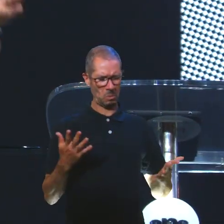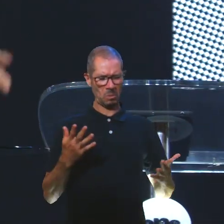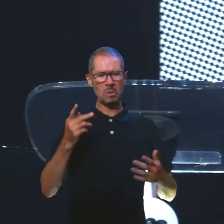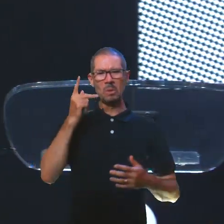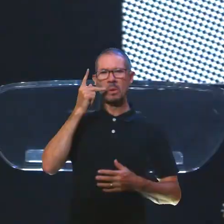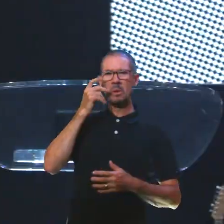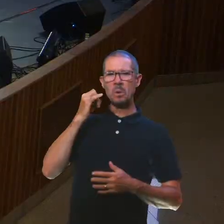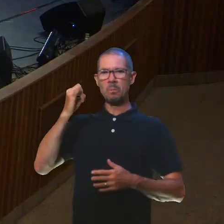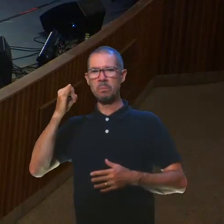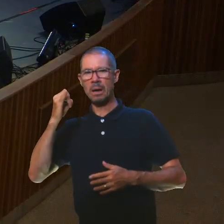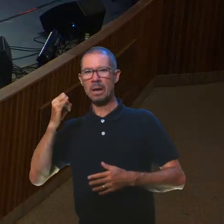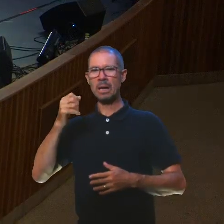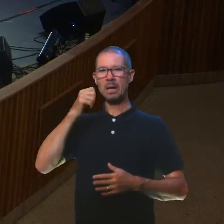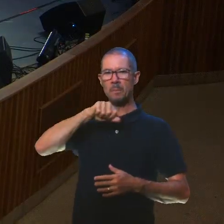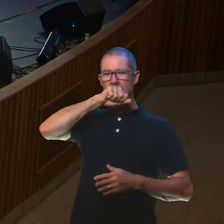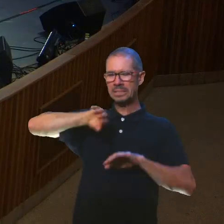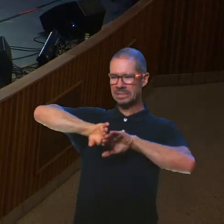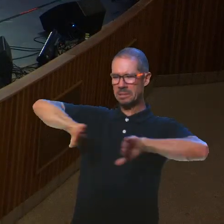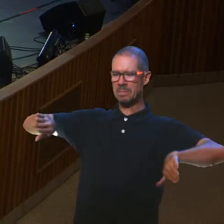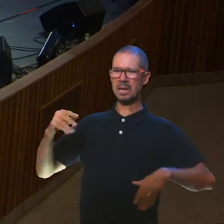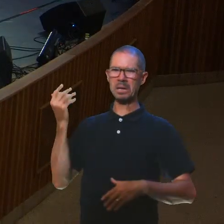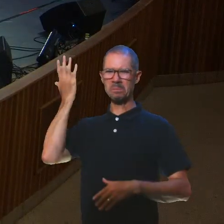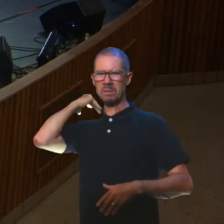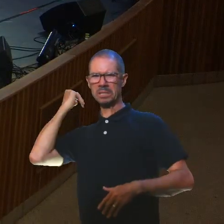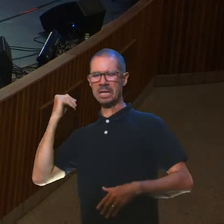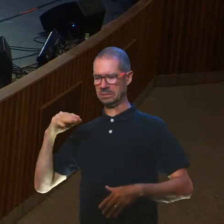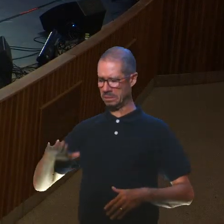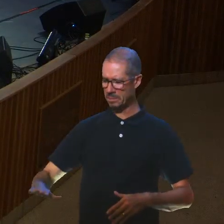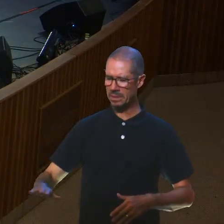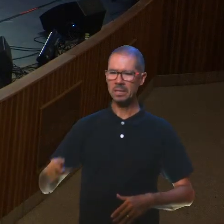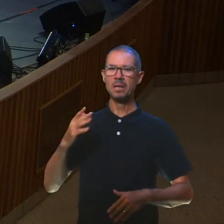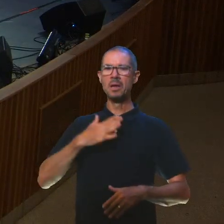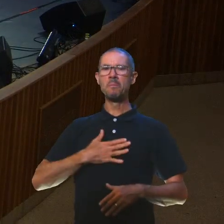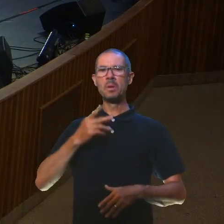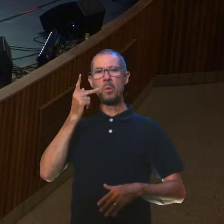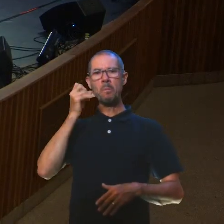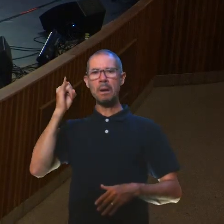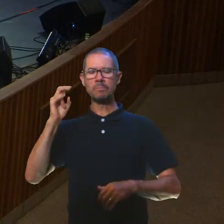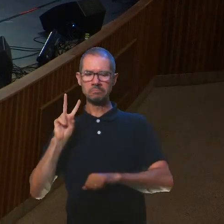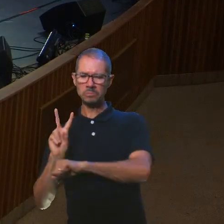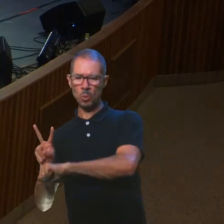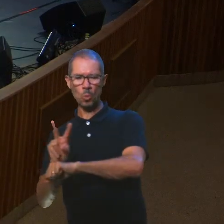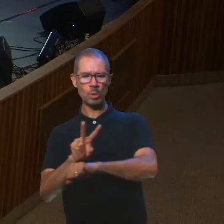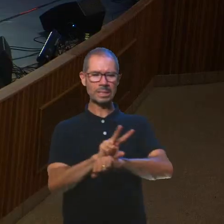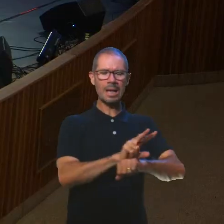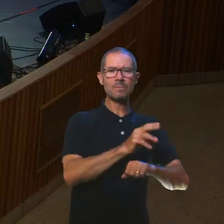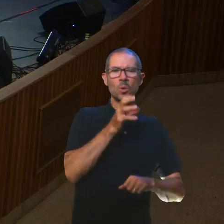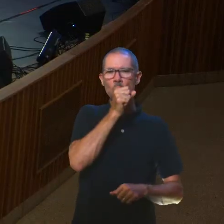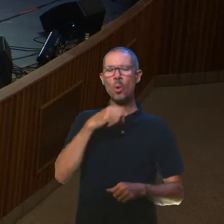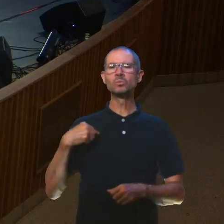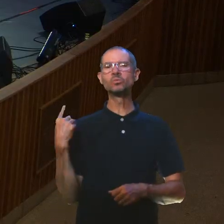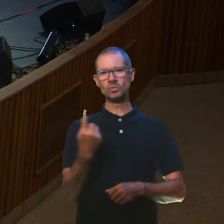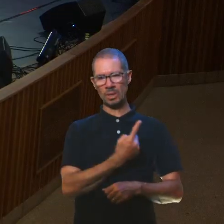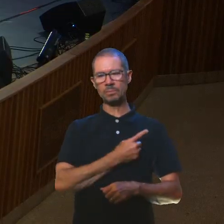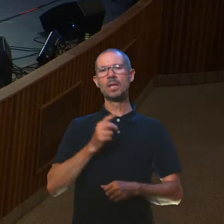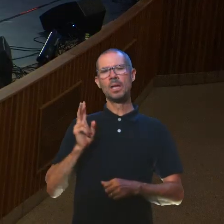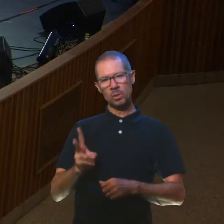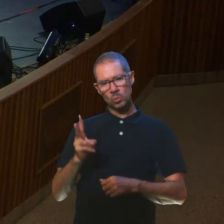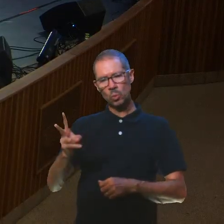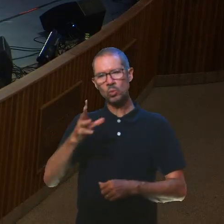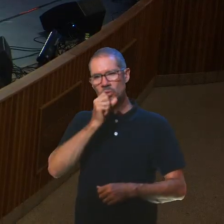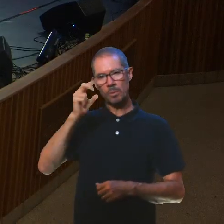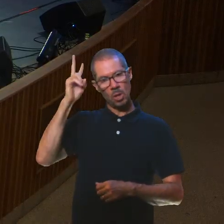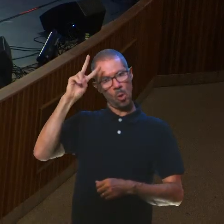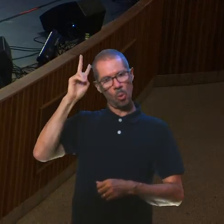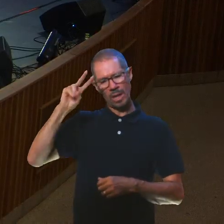meu pai e minha mãe se separaram quando eu era muito pequena, e o meu pai cuidava de nós aos sábados. E todo sábado, daquilo que eu